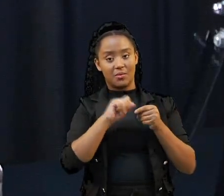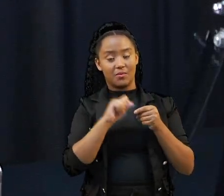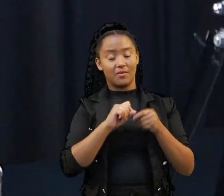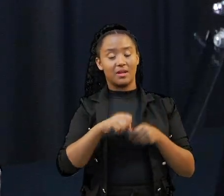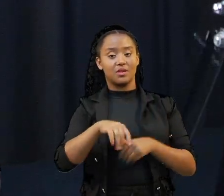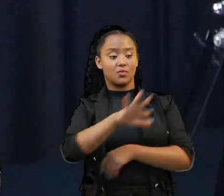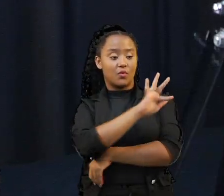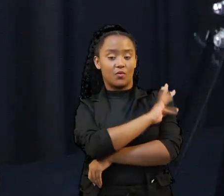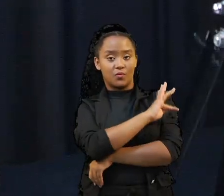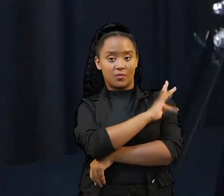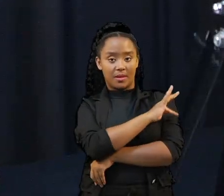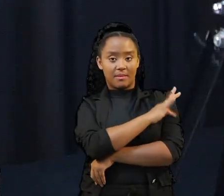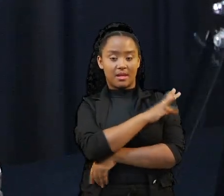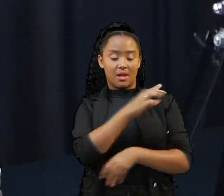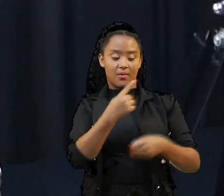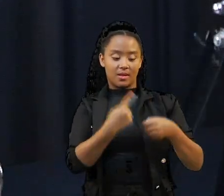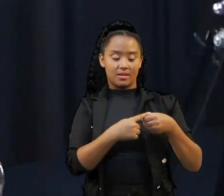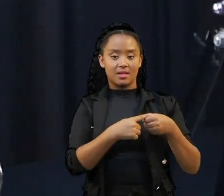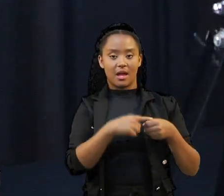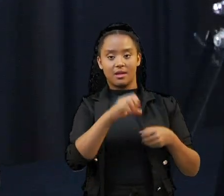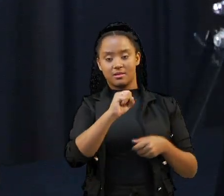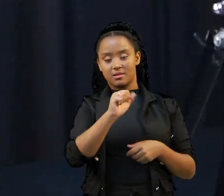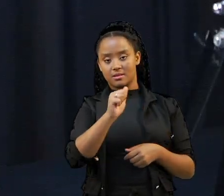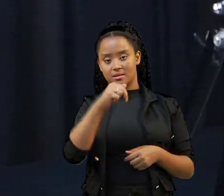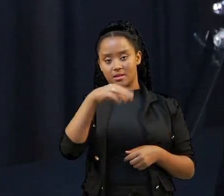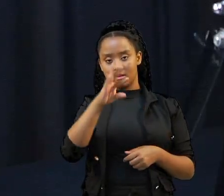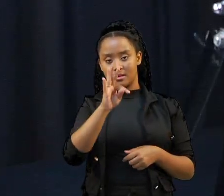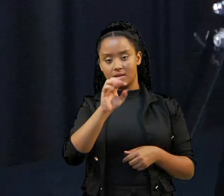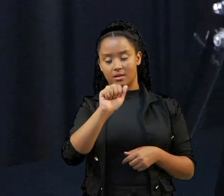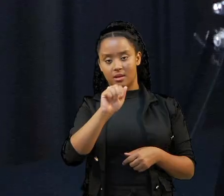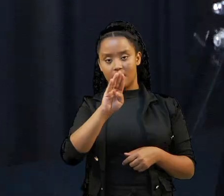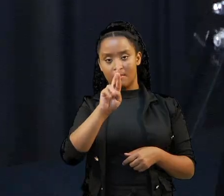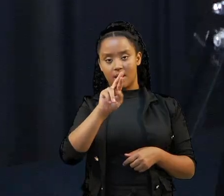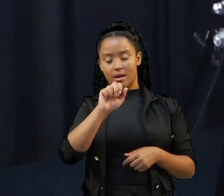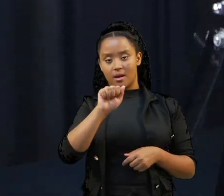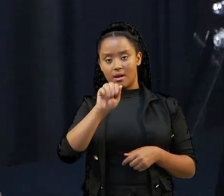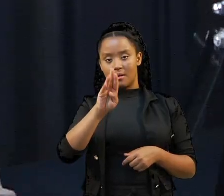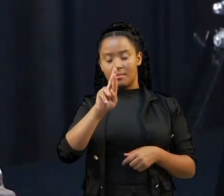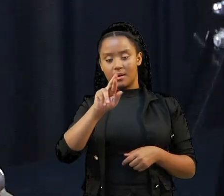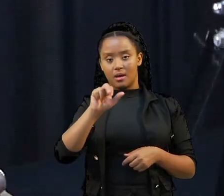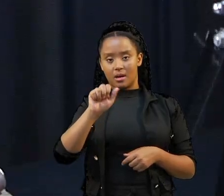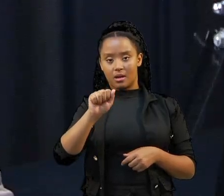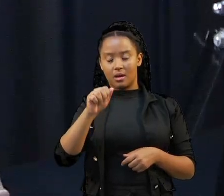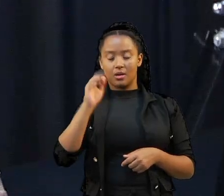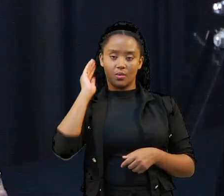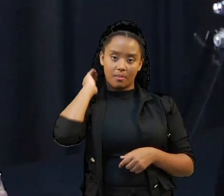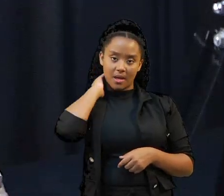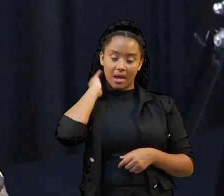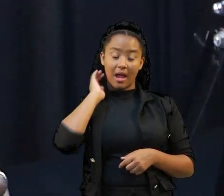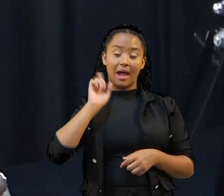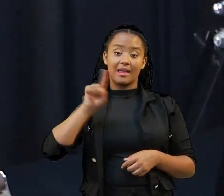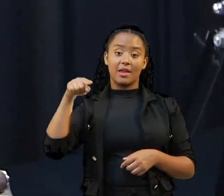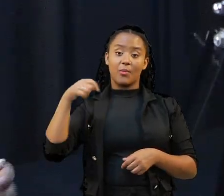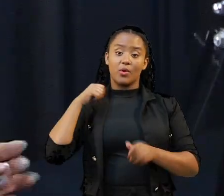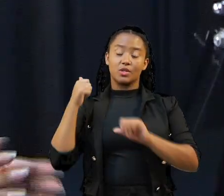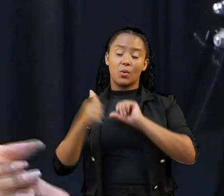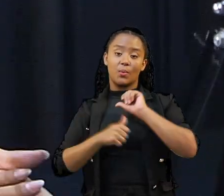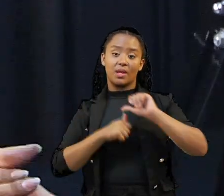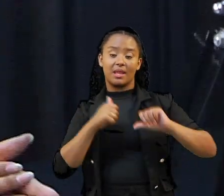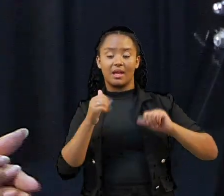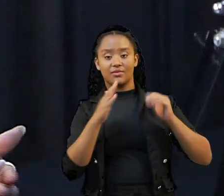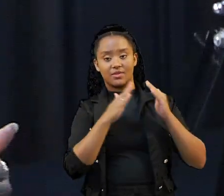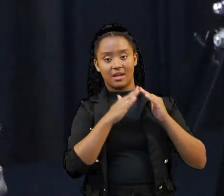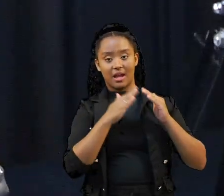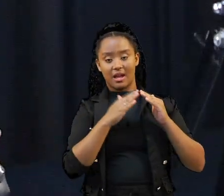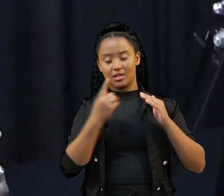fiz o fundamental nessa cidade, né, de Santa Bárbara, do Pará. E aí, depois eu mudei de casa, fui para outro